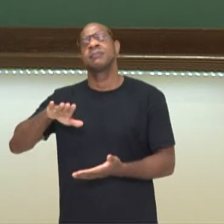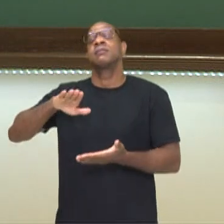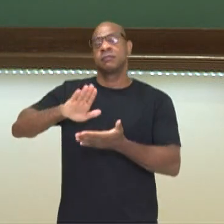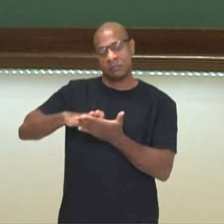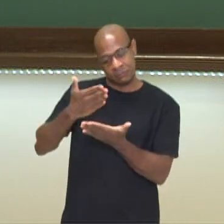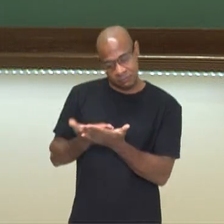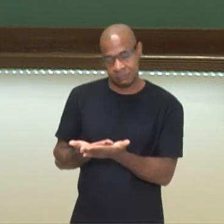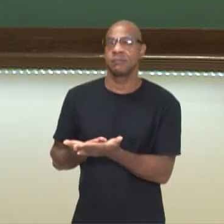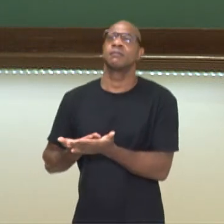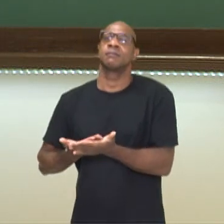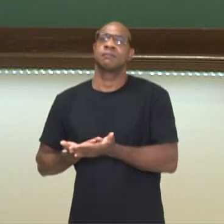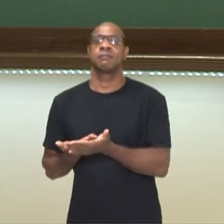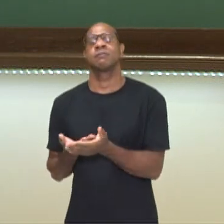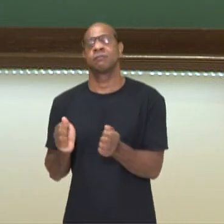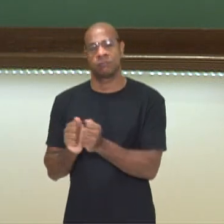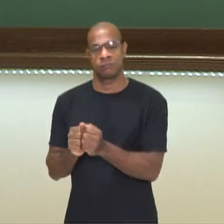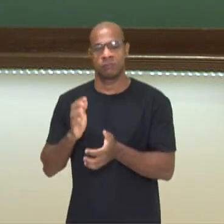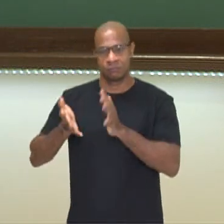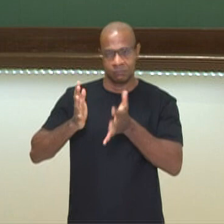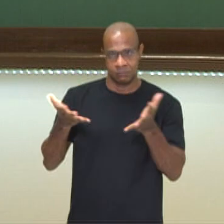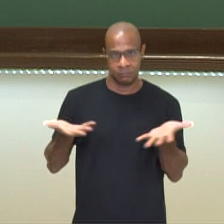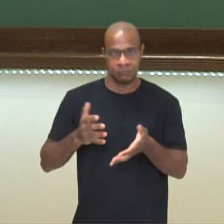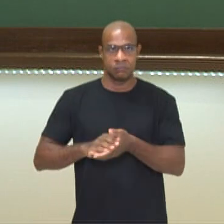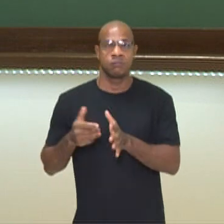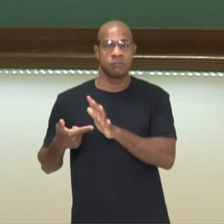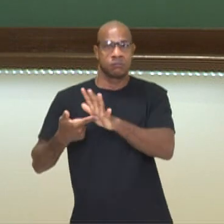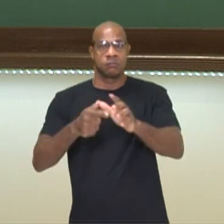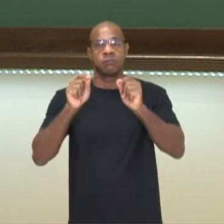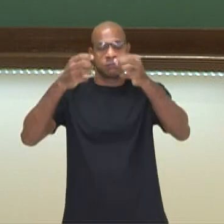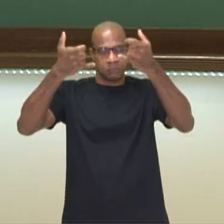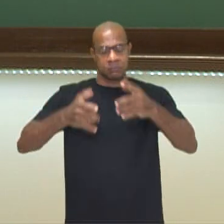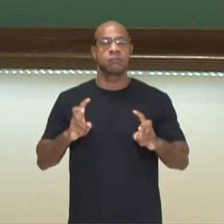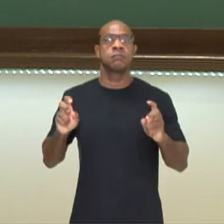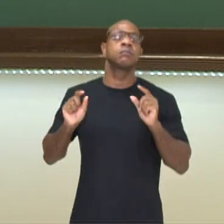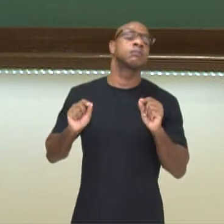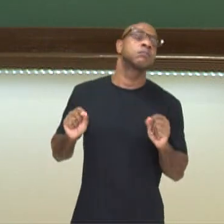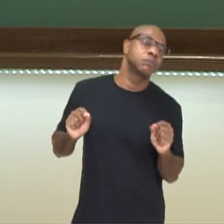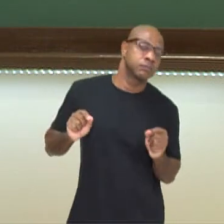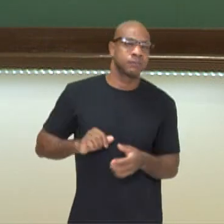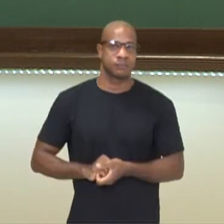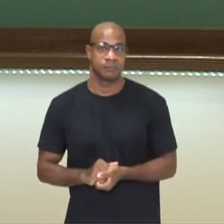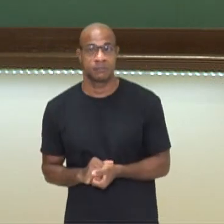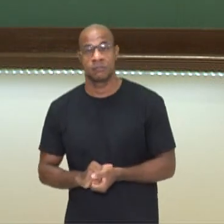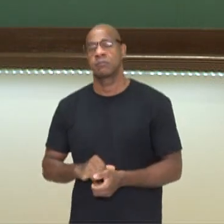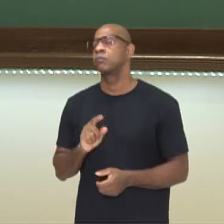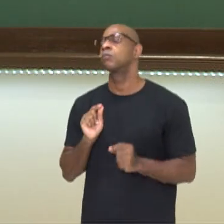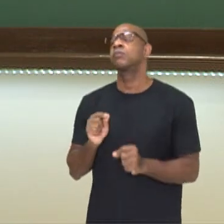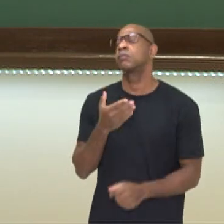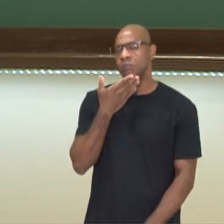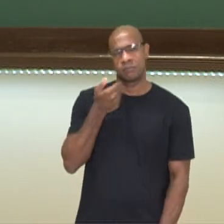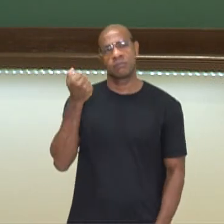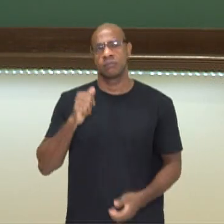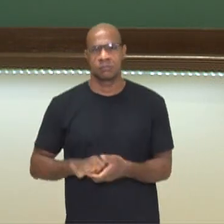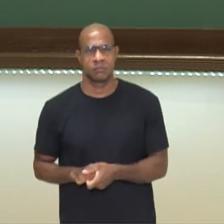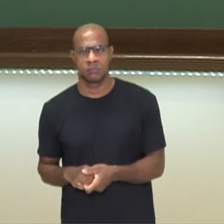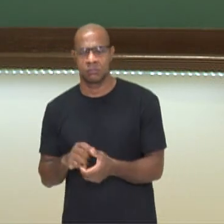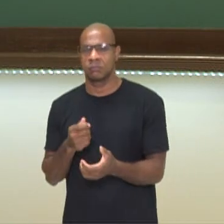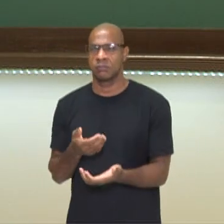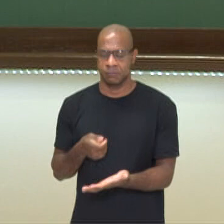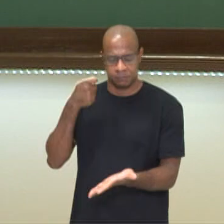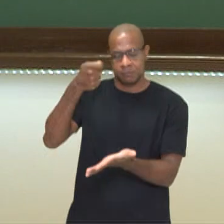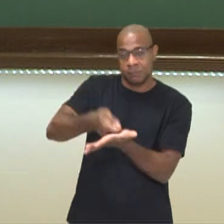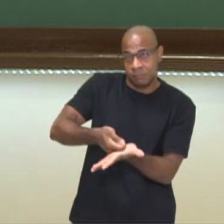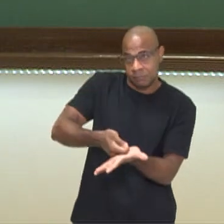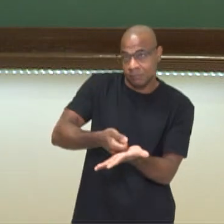hoje, e nós vamos falar um pouquinho hoje sobre juros. O nosso tema da aula é: o que é melhor, comprar à vista ou comprar a